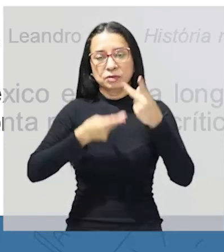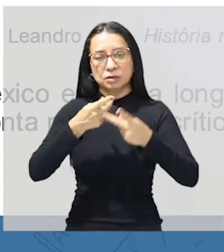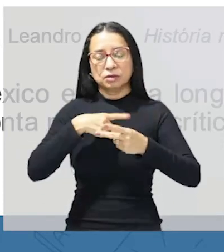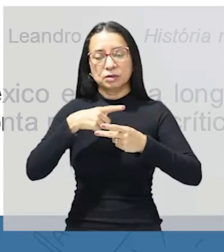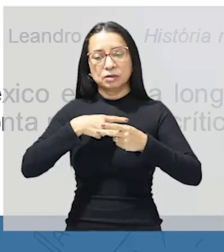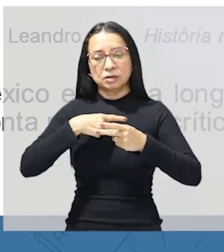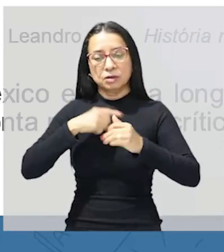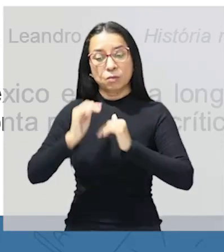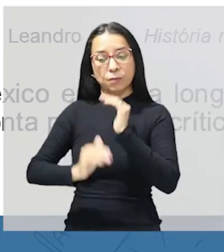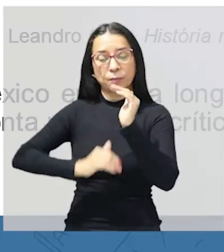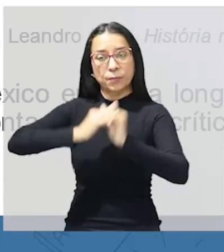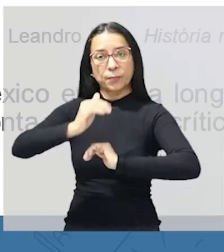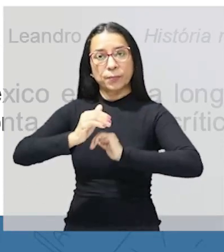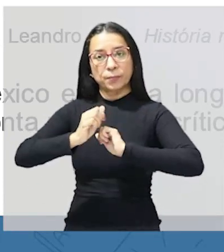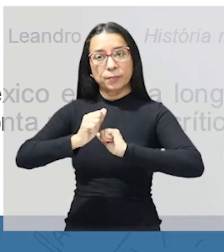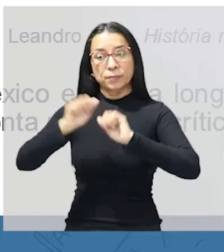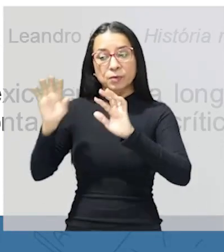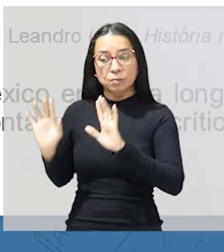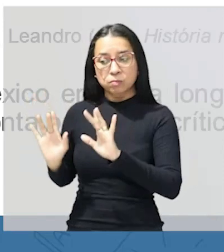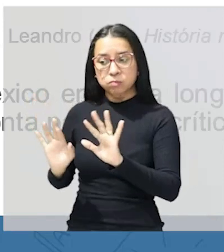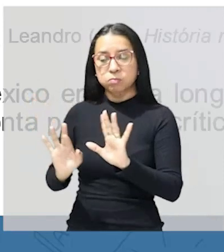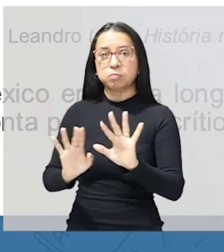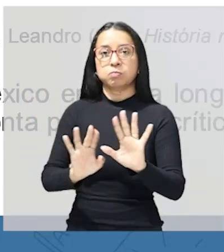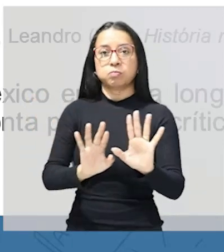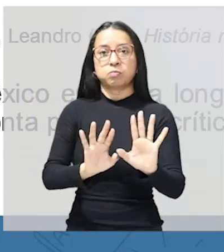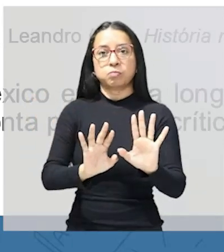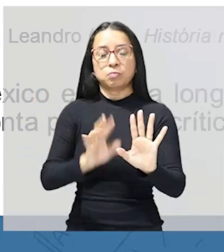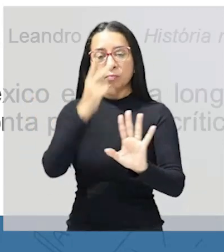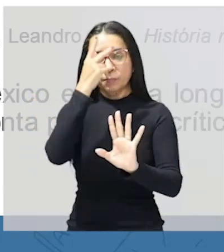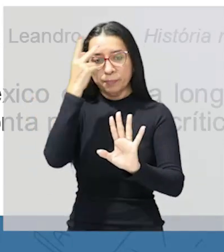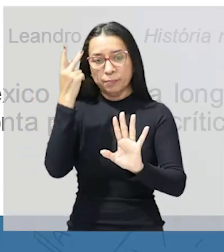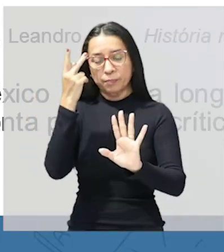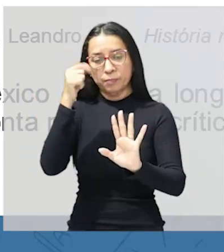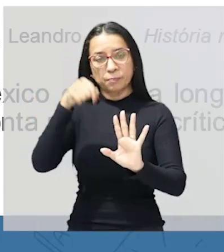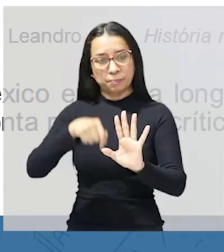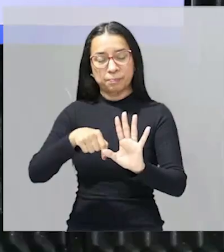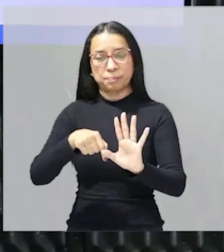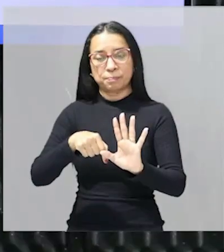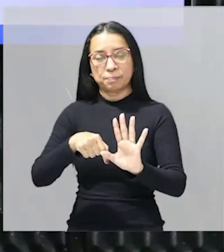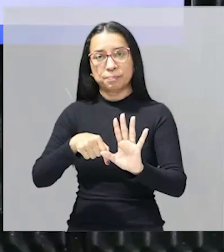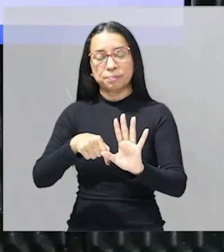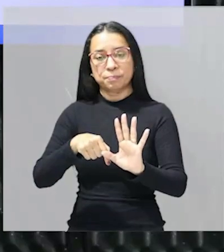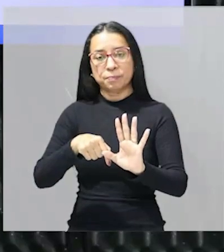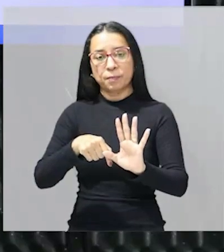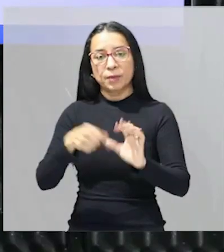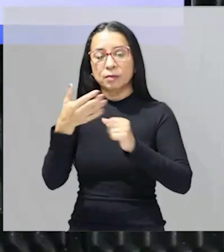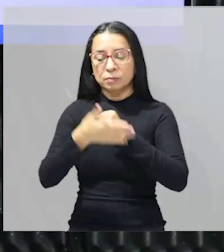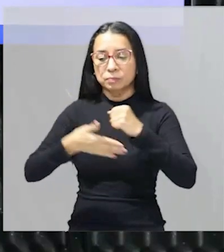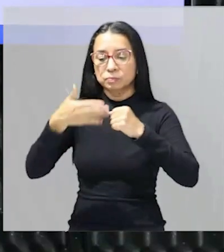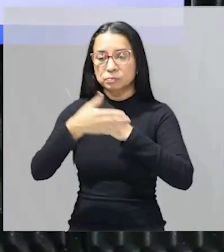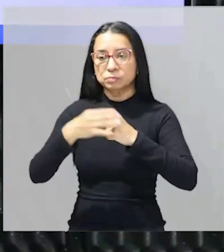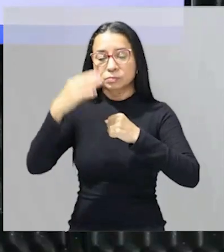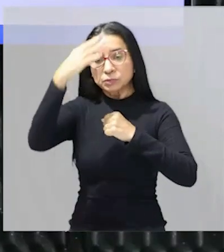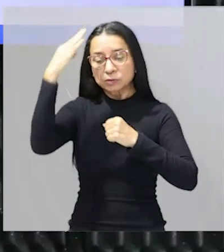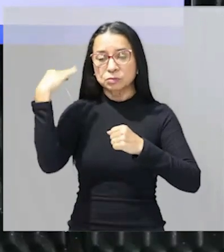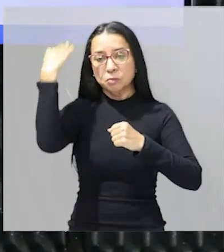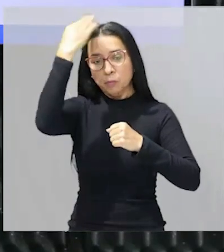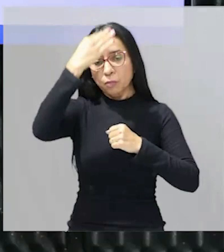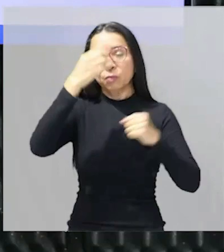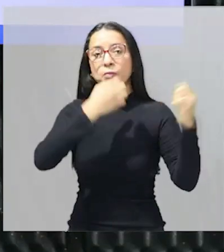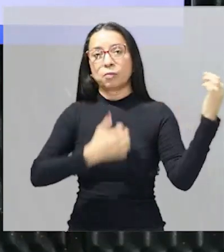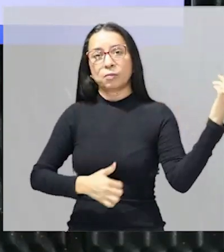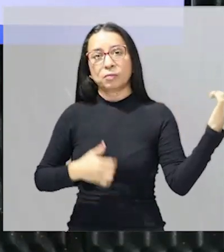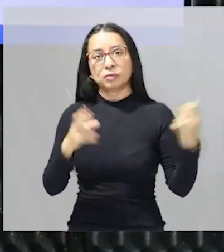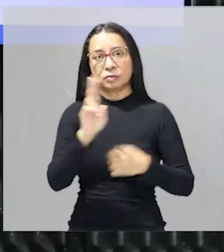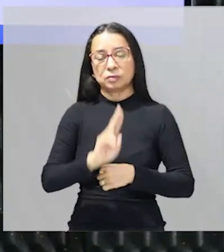povoamento. Que na colonização espanhola, basicamente no México, usando a construção e